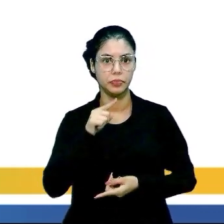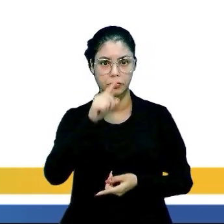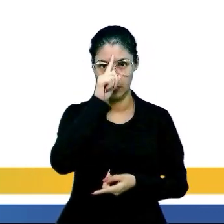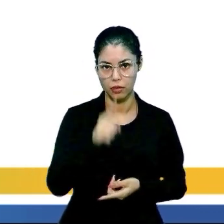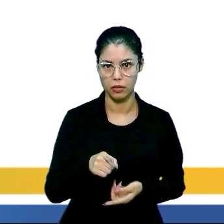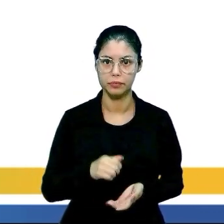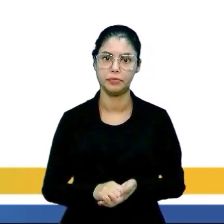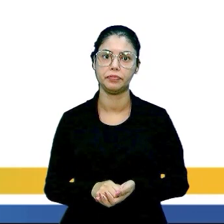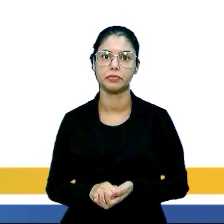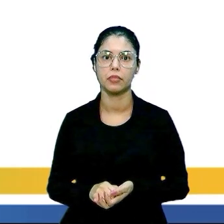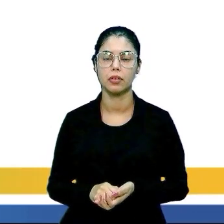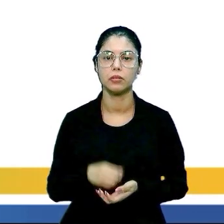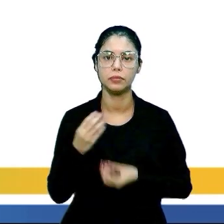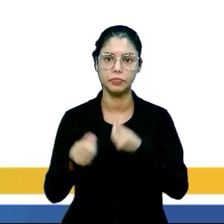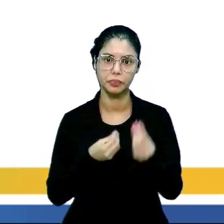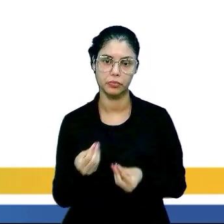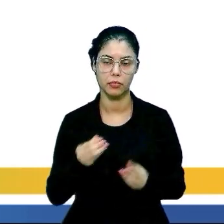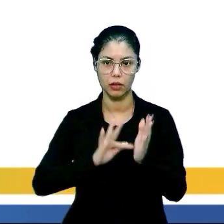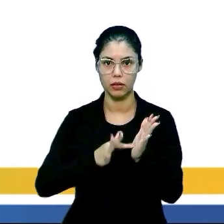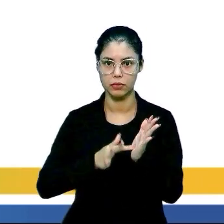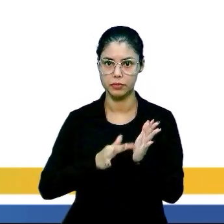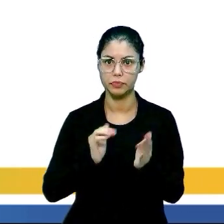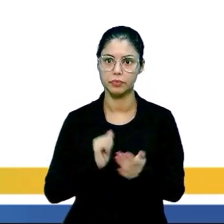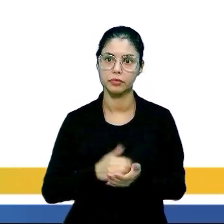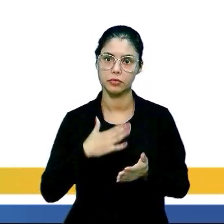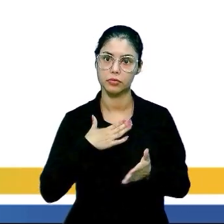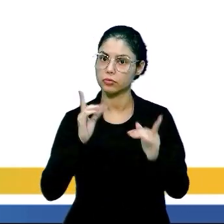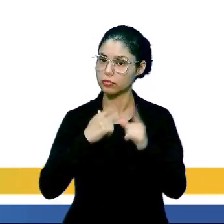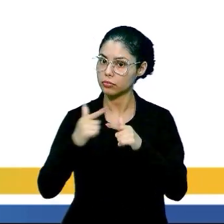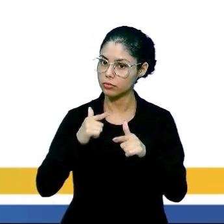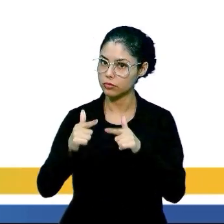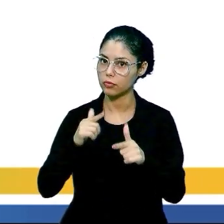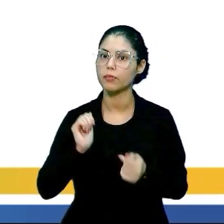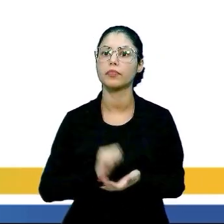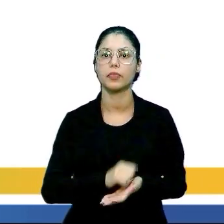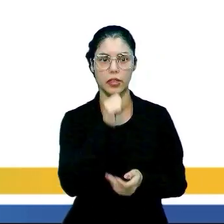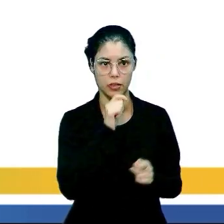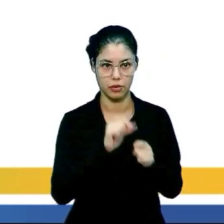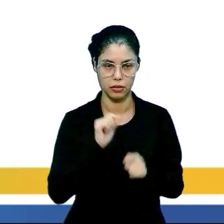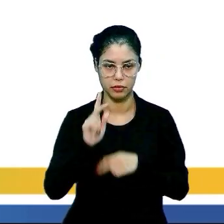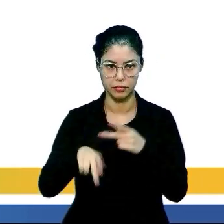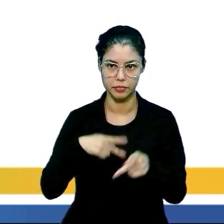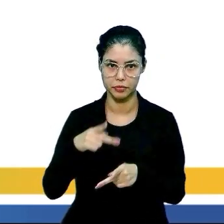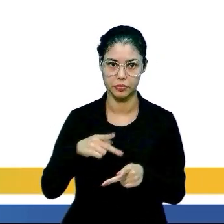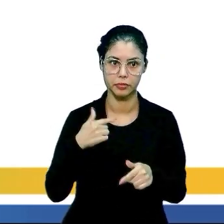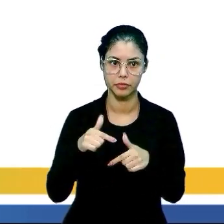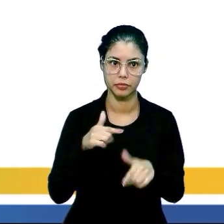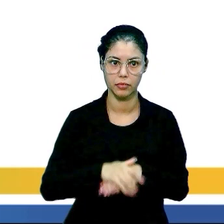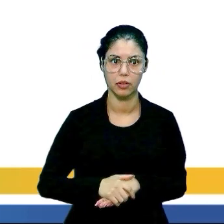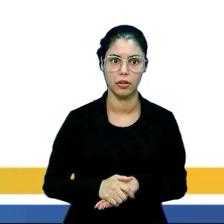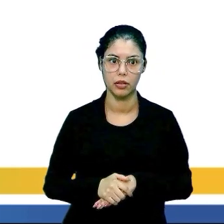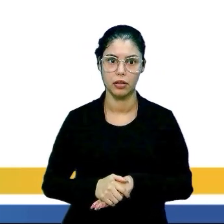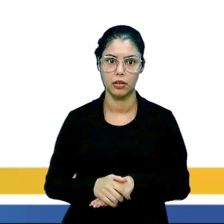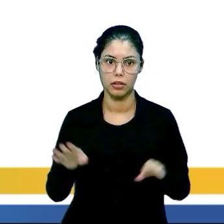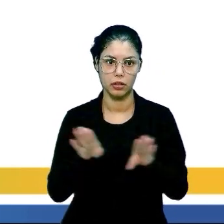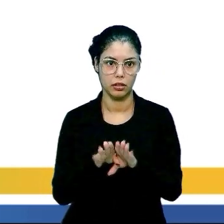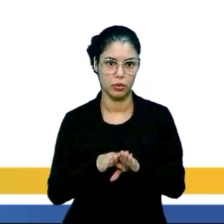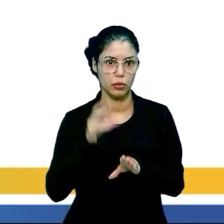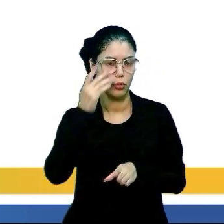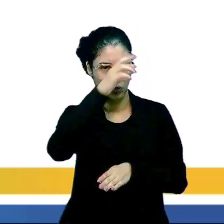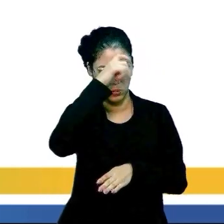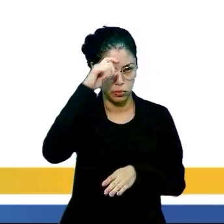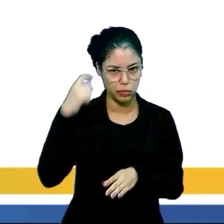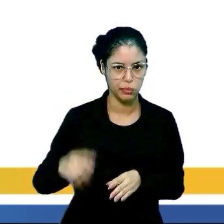Mas o Senhor vai ver como eu toco o meu serviço e ainda faço este povo trabalhar.